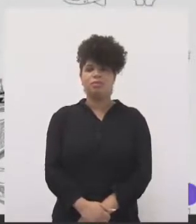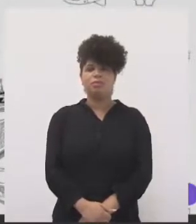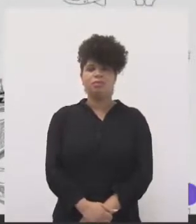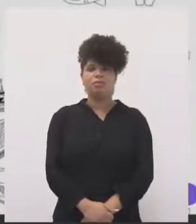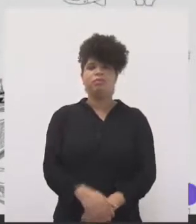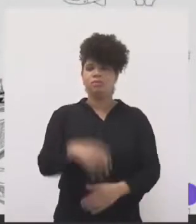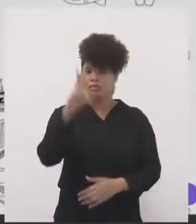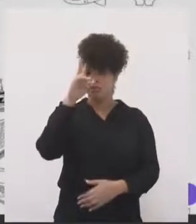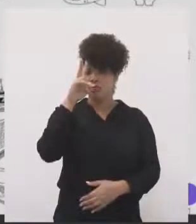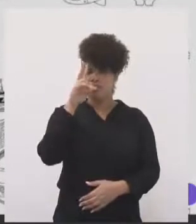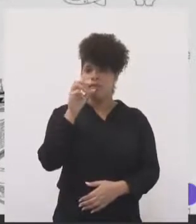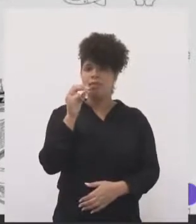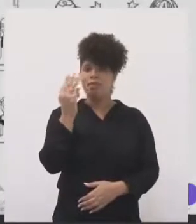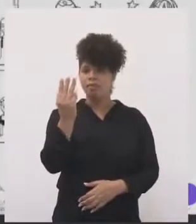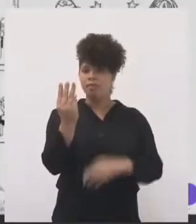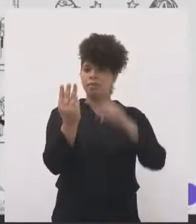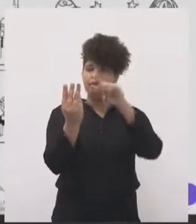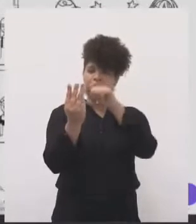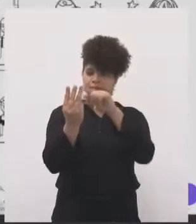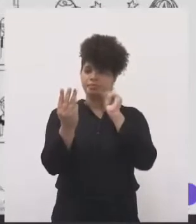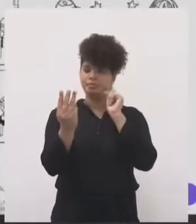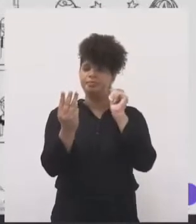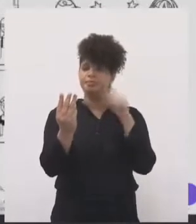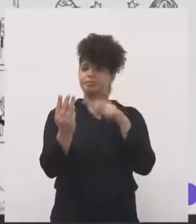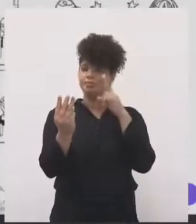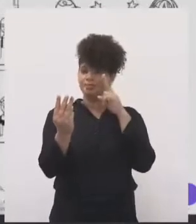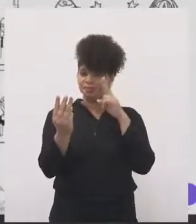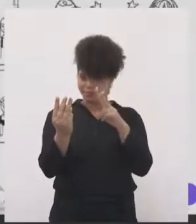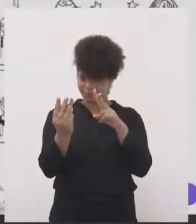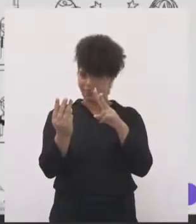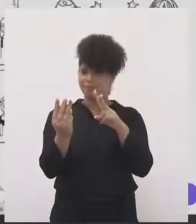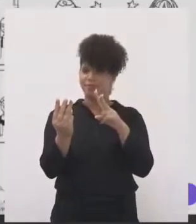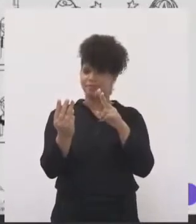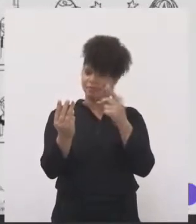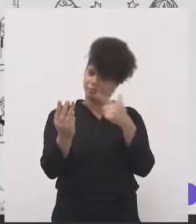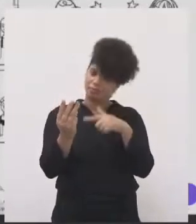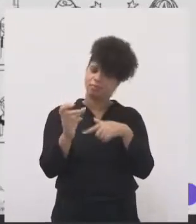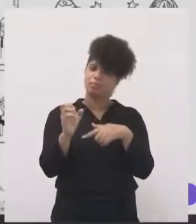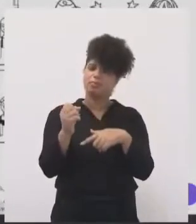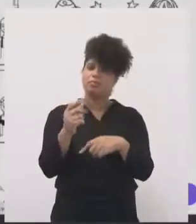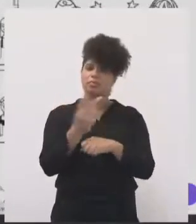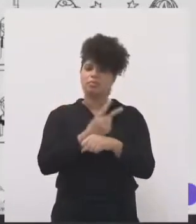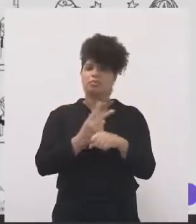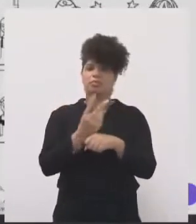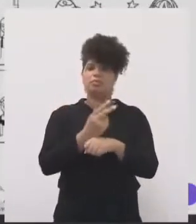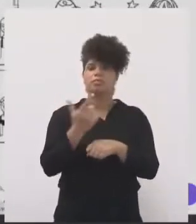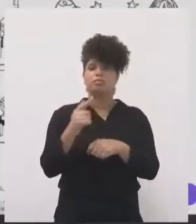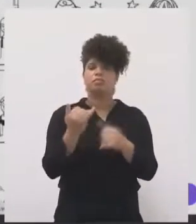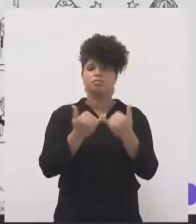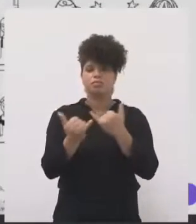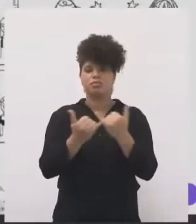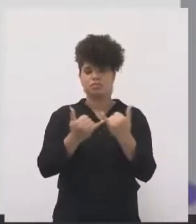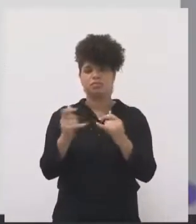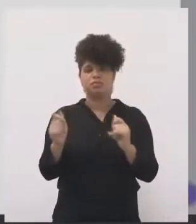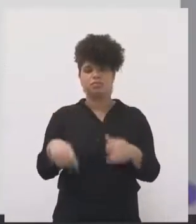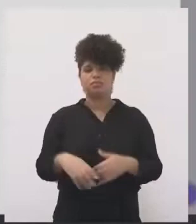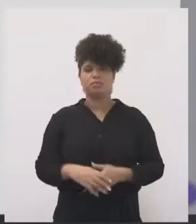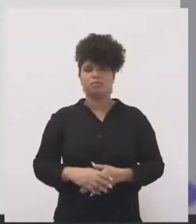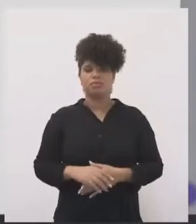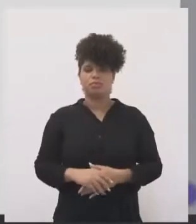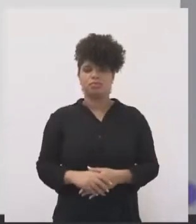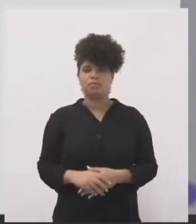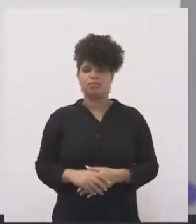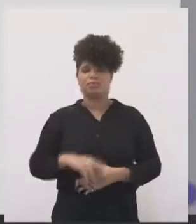sempre que os 3 pontinhos eu posso pré-visualizar ou eu posso procurar alguma coisa similar. Então, aqui